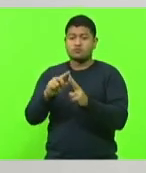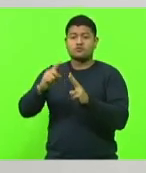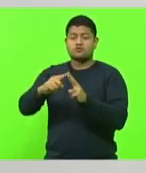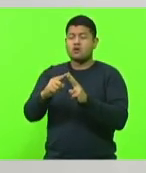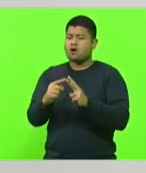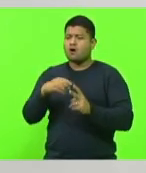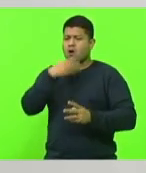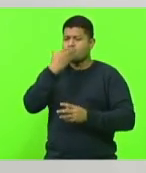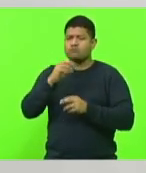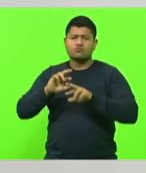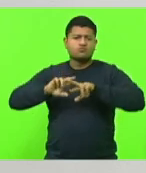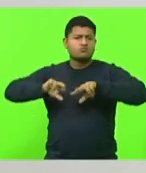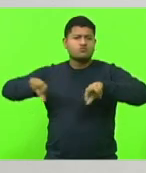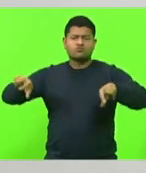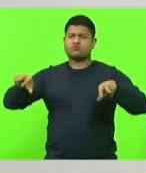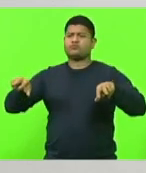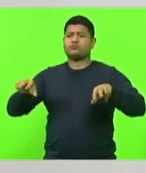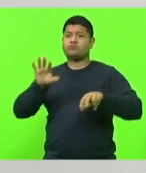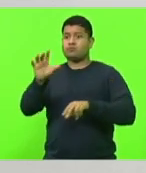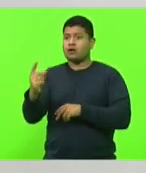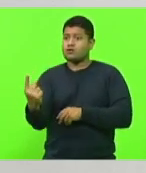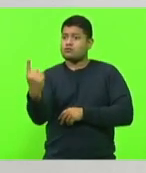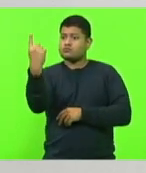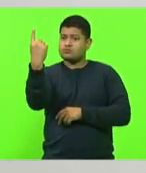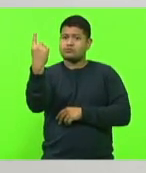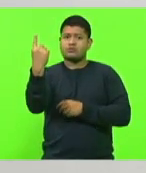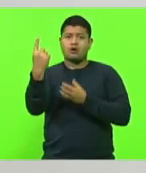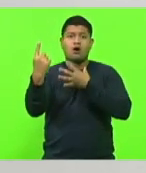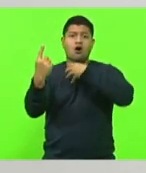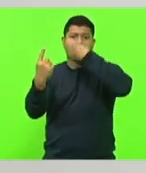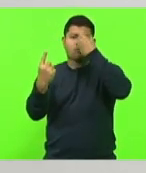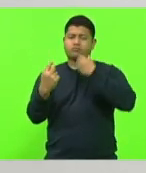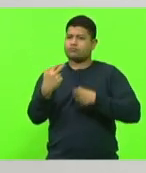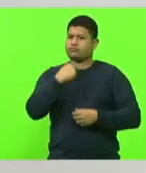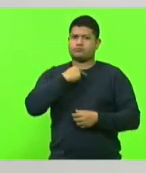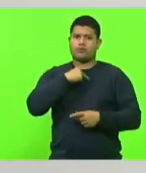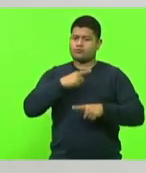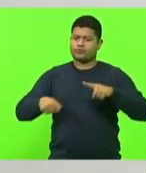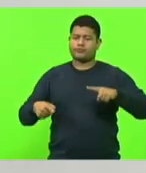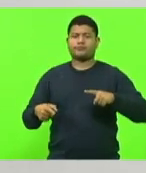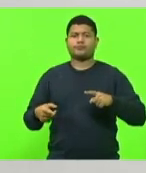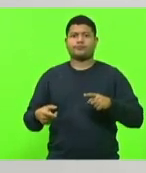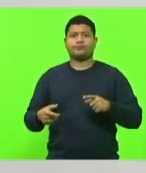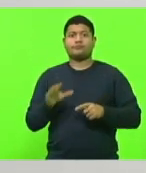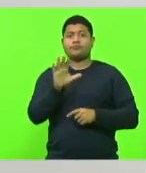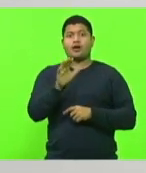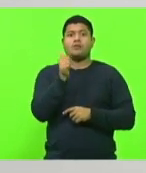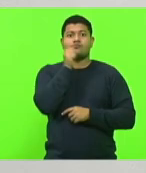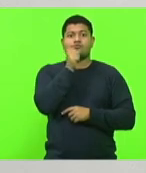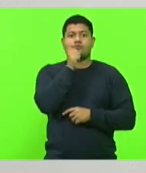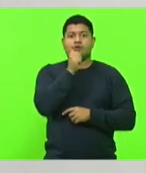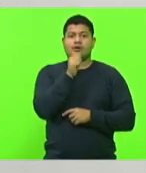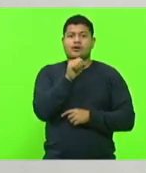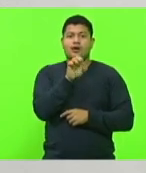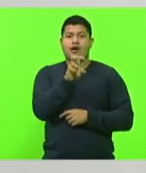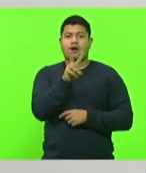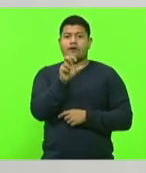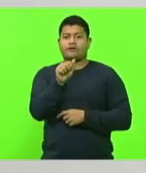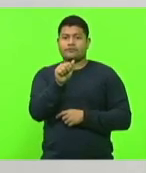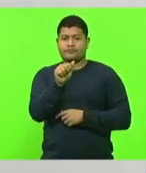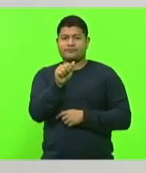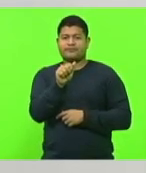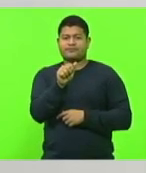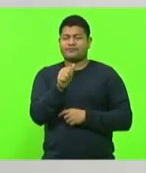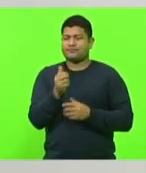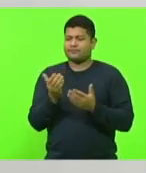dentro, só não do fruto proibido. Mas a Eva conta a história que deu ouvido